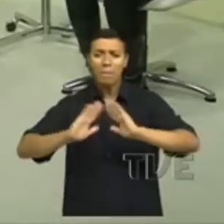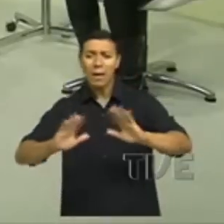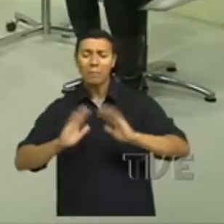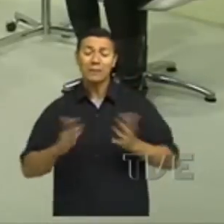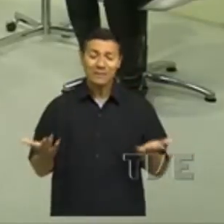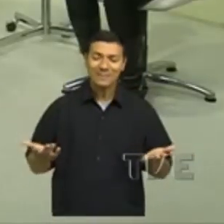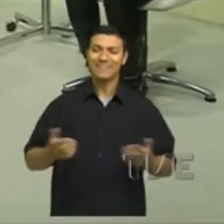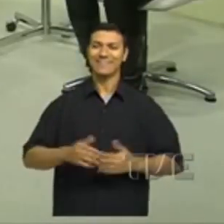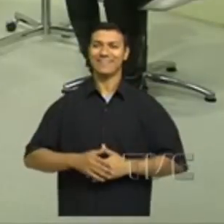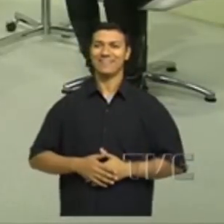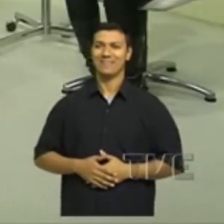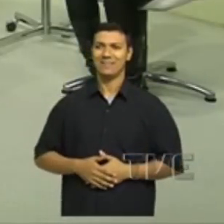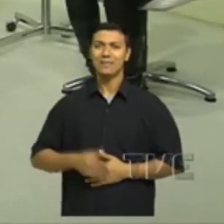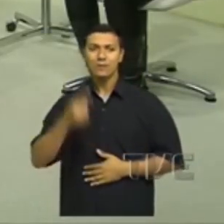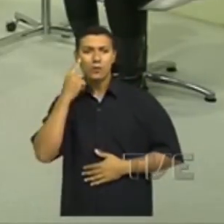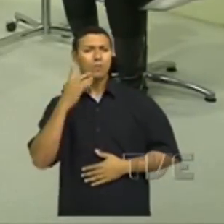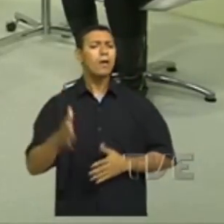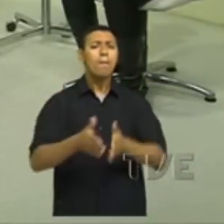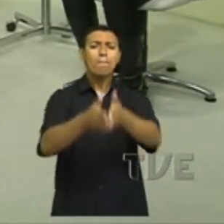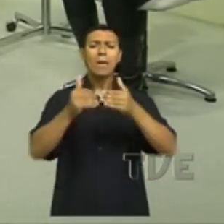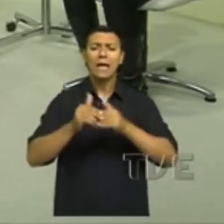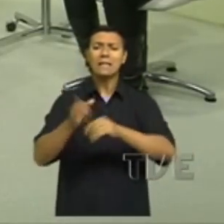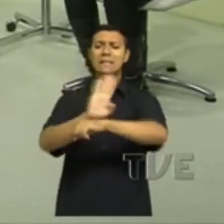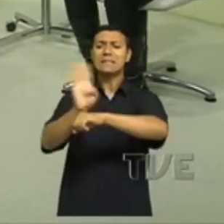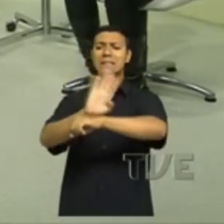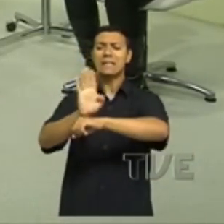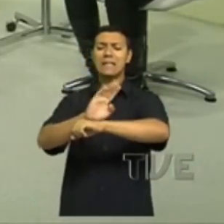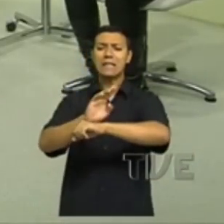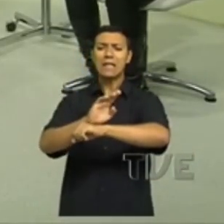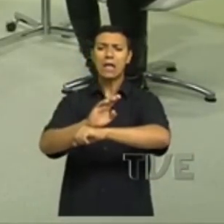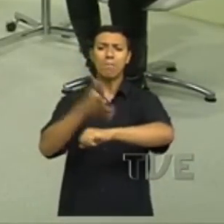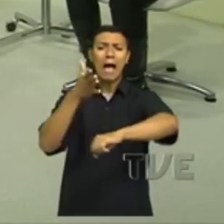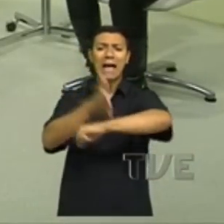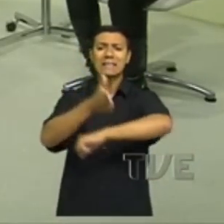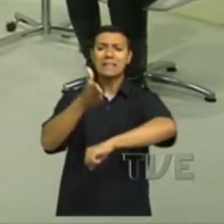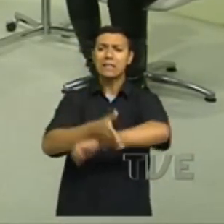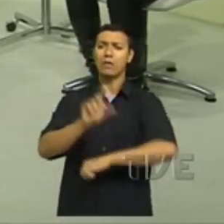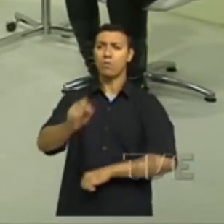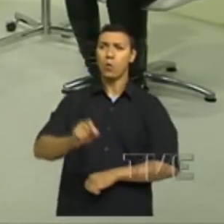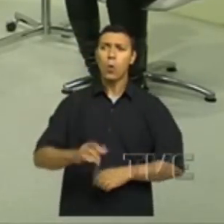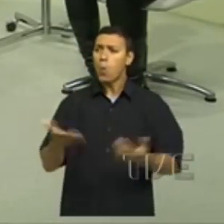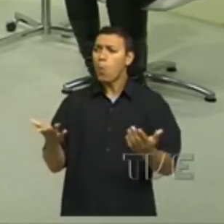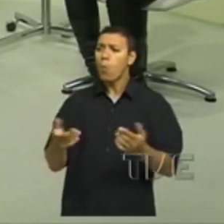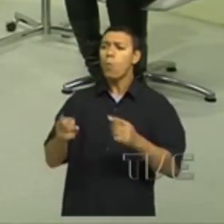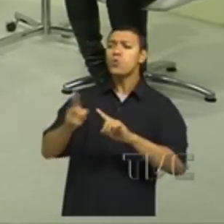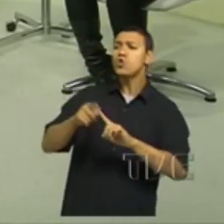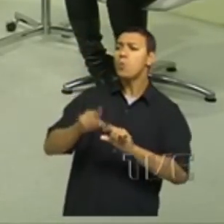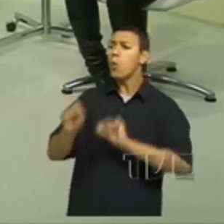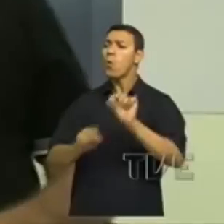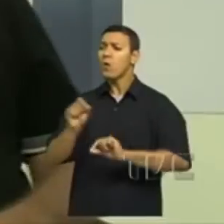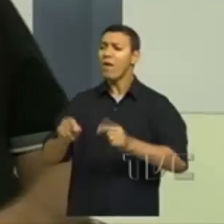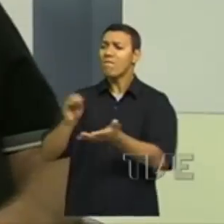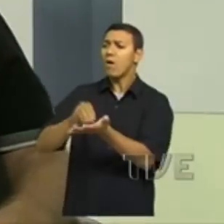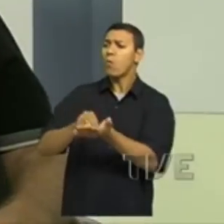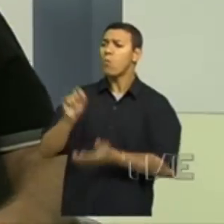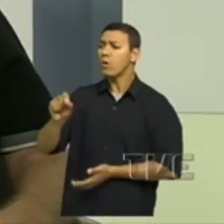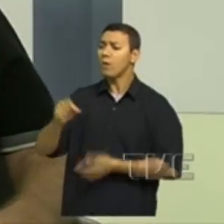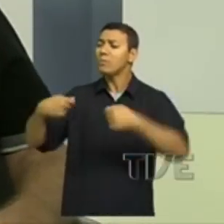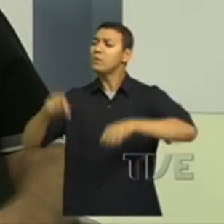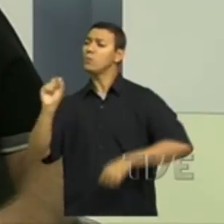pensa, então, num festival de cinema acessível, que tipos de recursos de acessibilidade são esses? Bom,